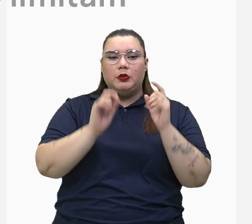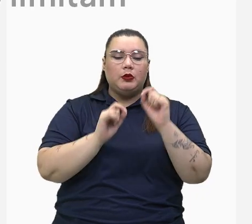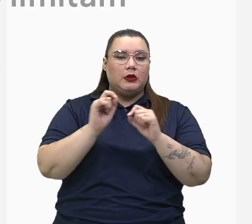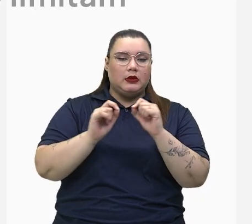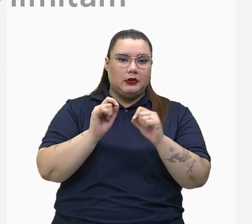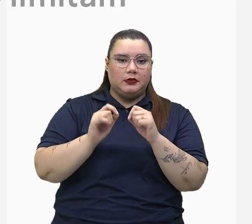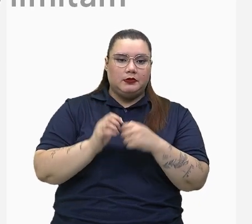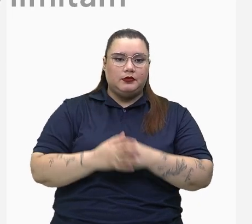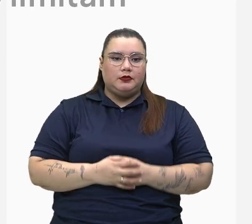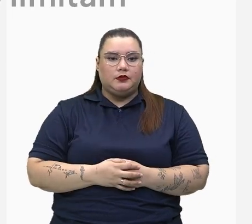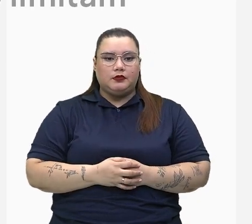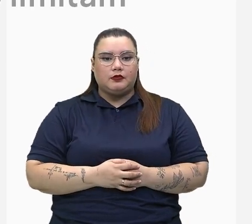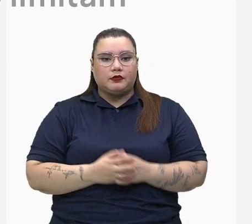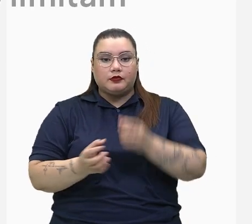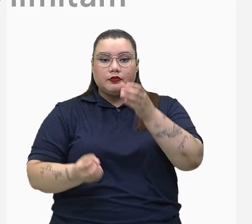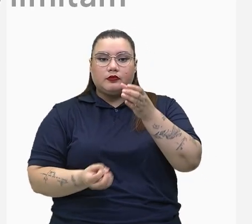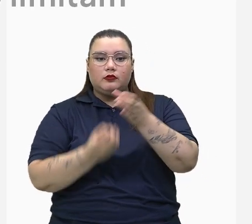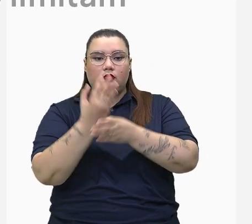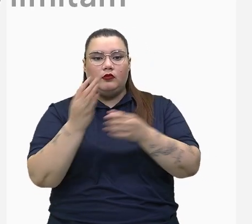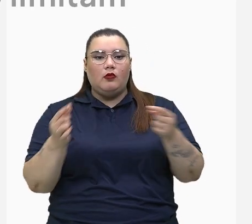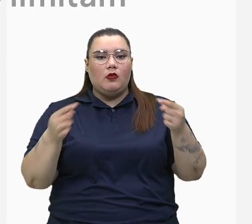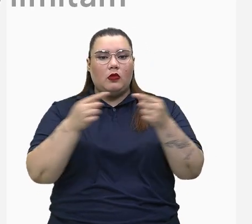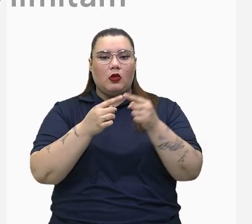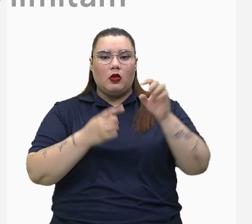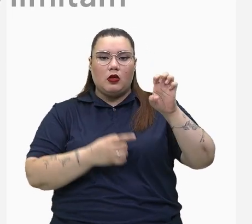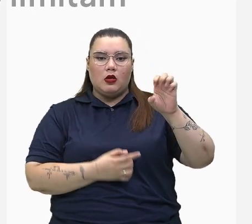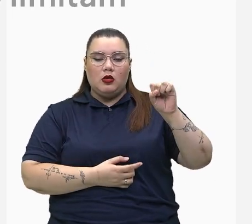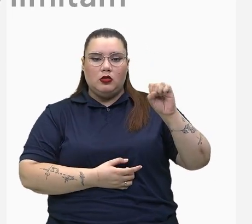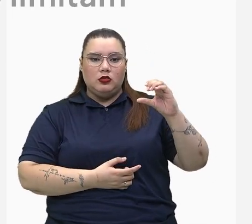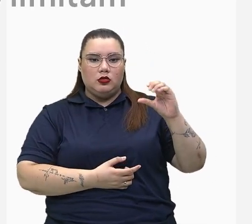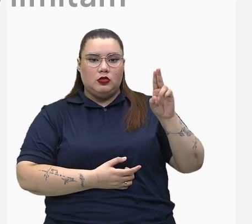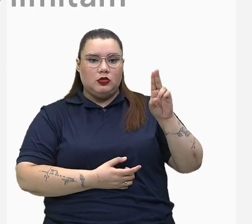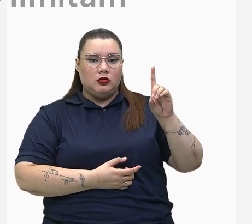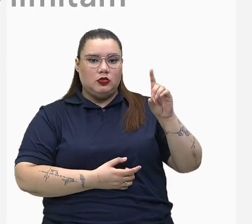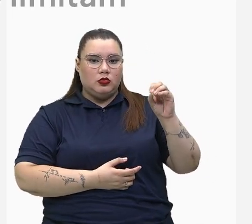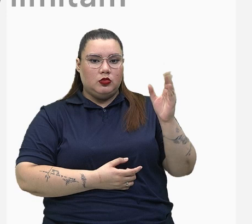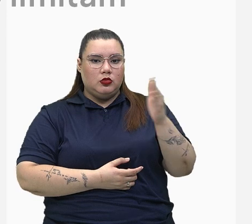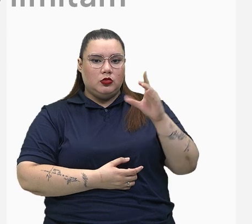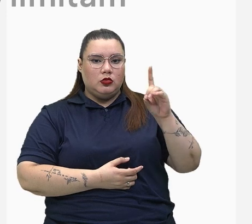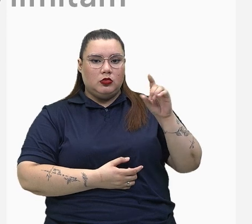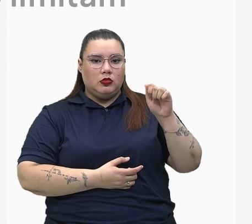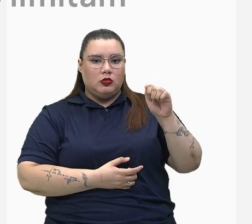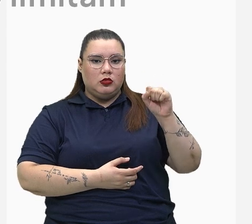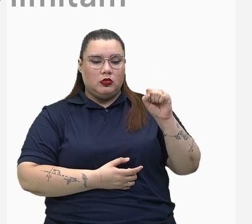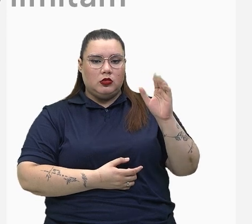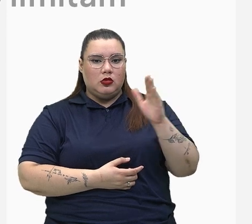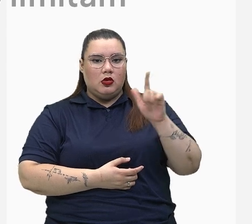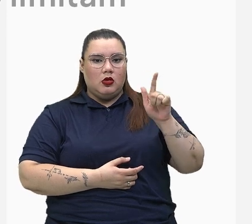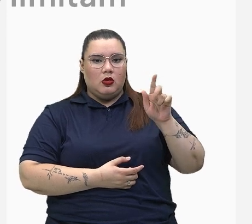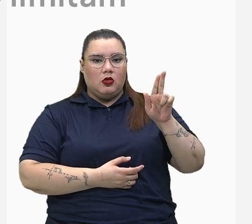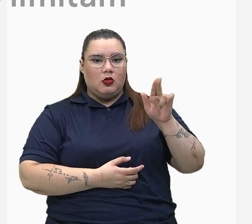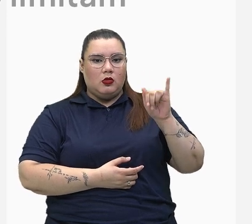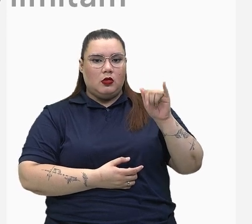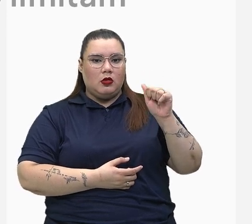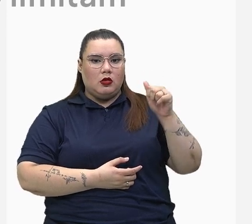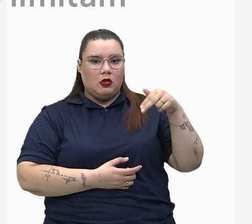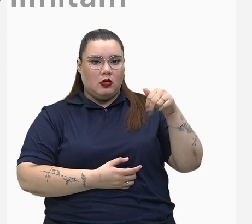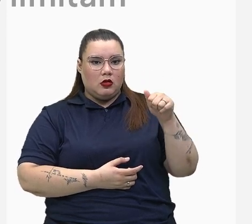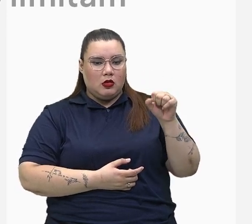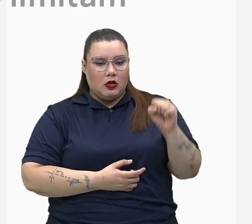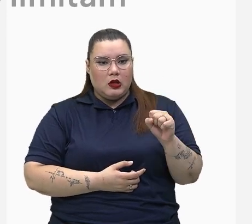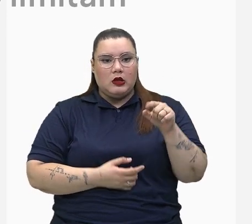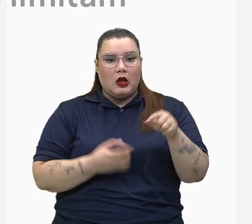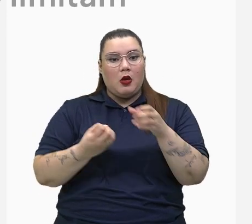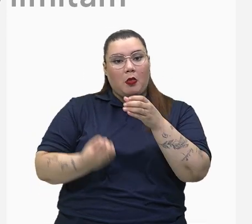geológica da Amazônia, ela é formada pelo escudo das Guianas, que é uma das formações geológicas